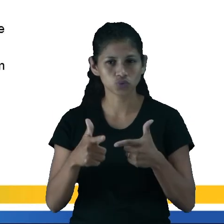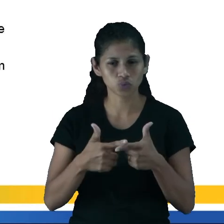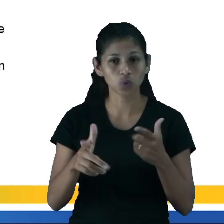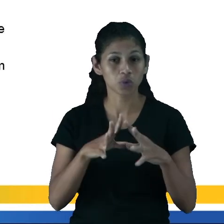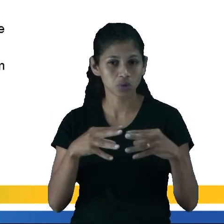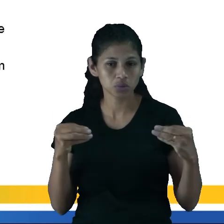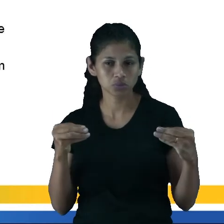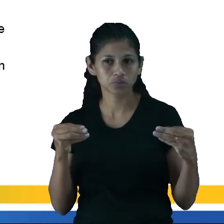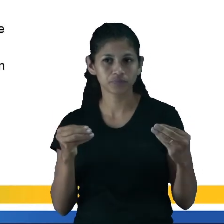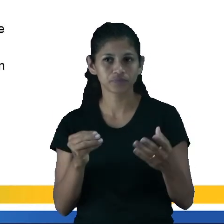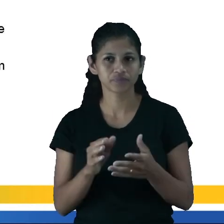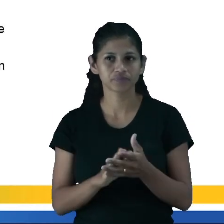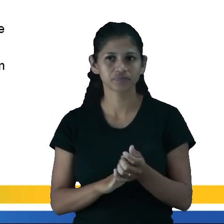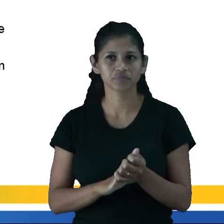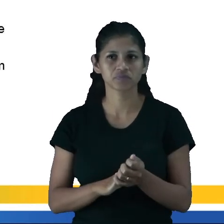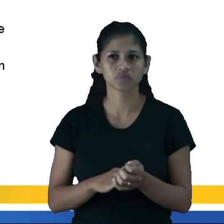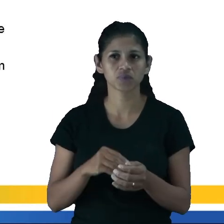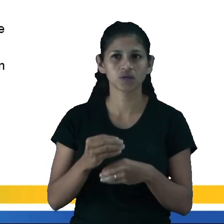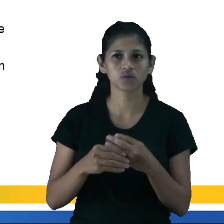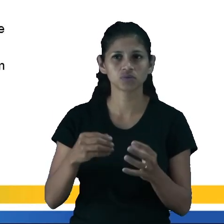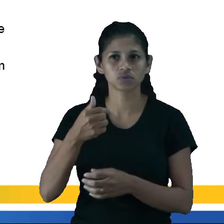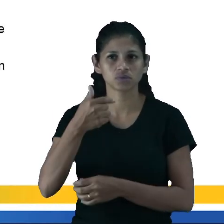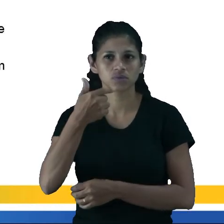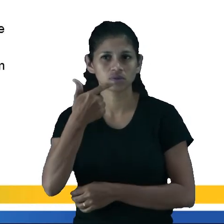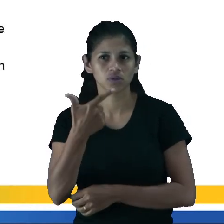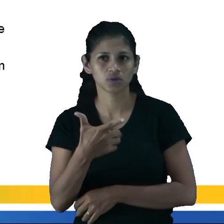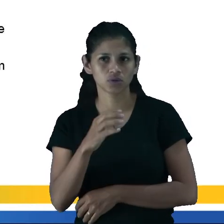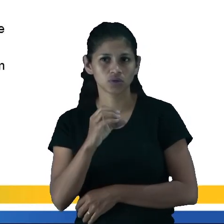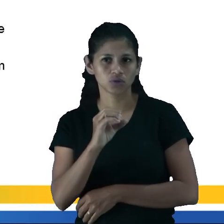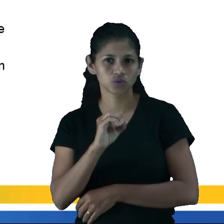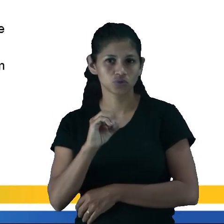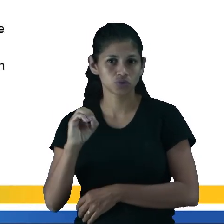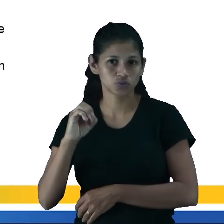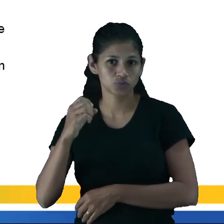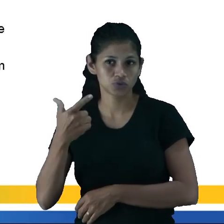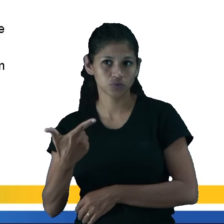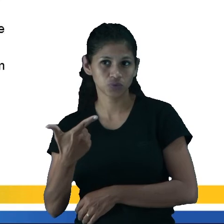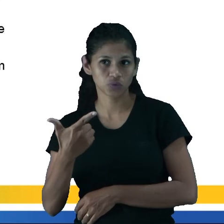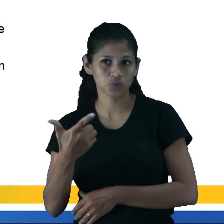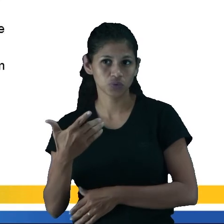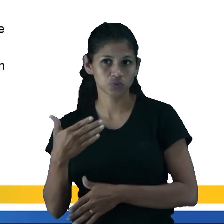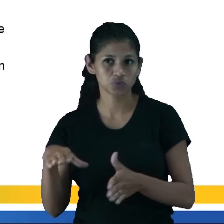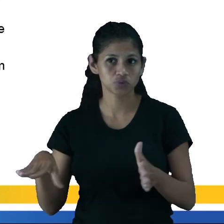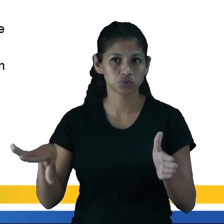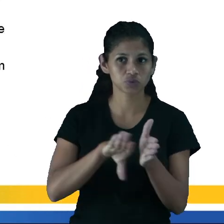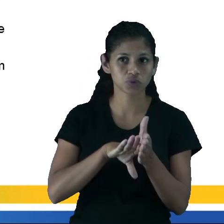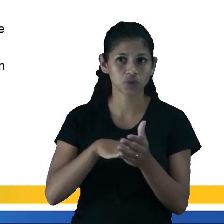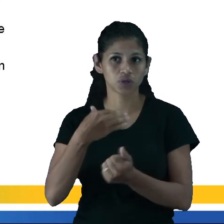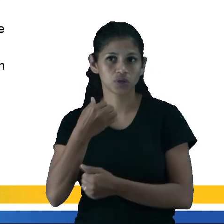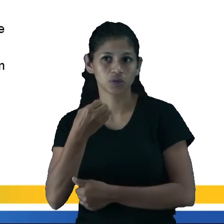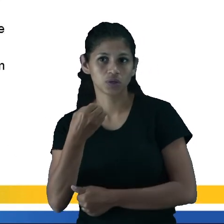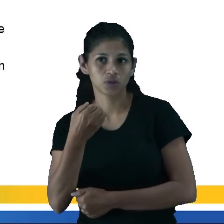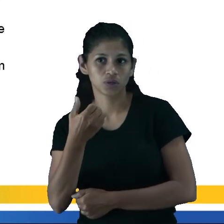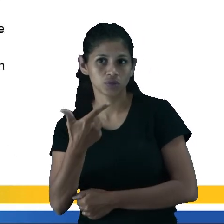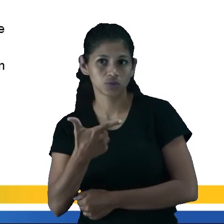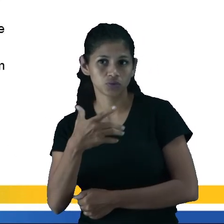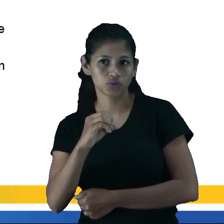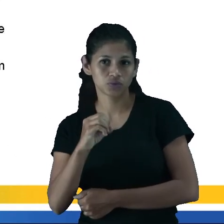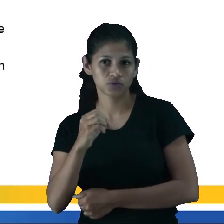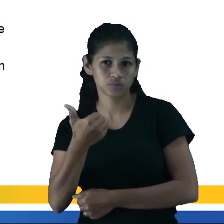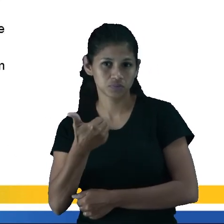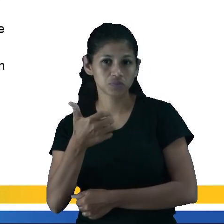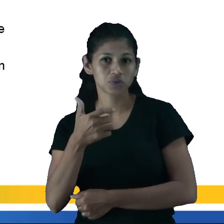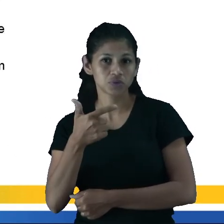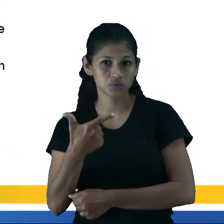de 2002 e 2012, o número de veículos licenciados no Brasil apresentou taxa de crescimento igual à taxa